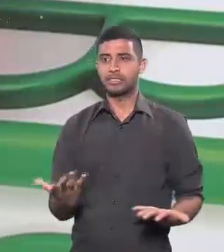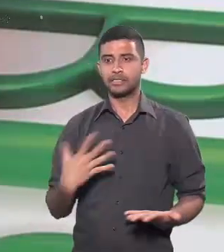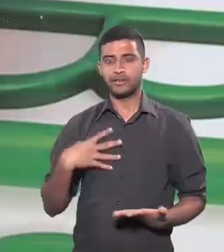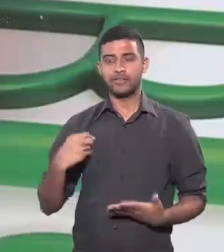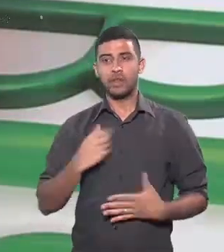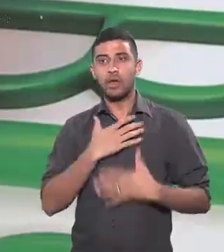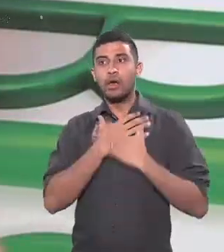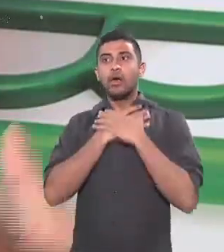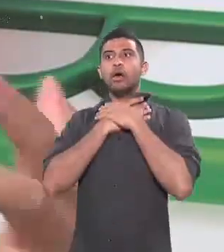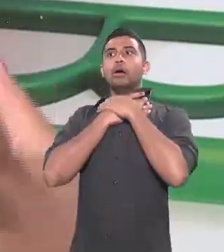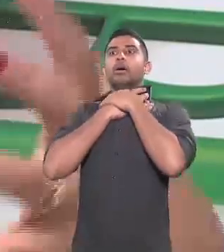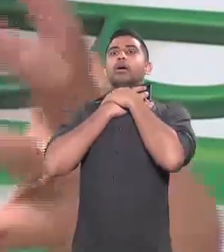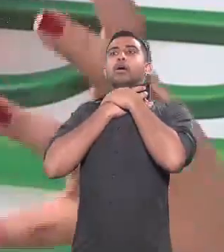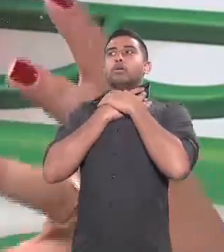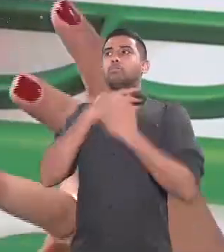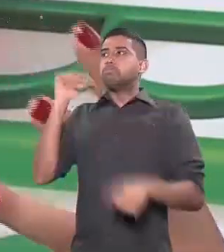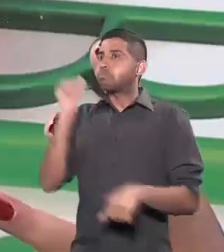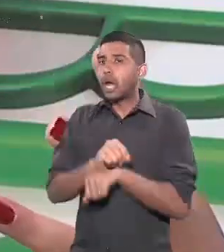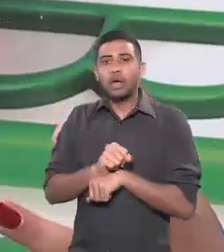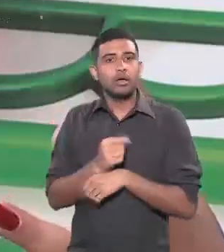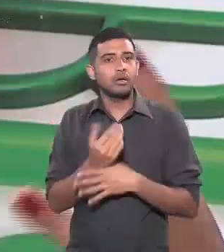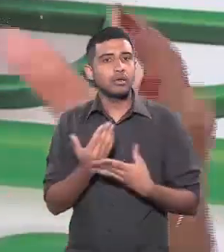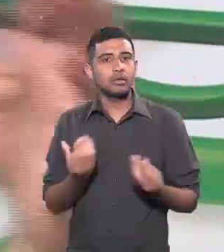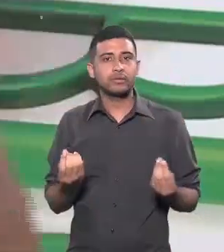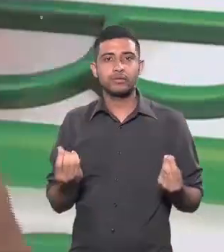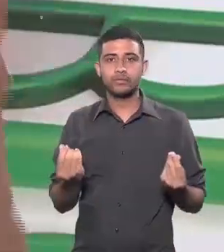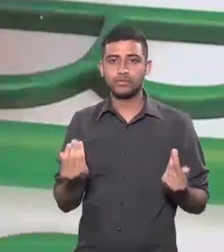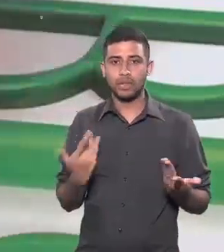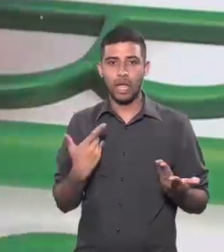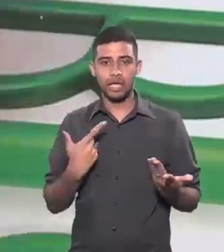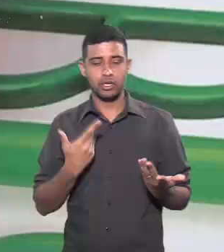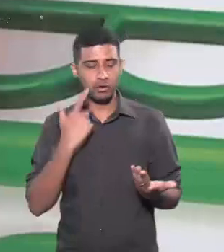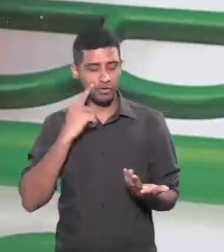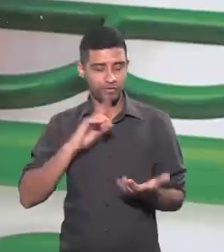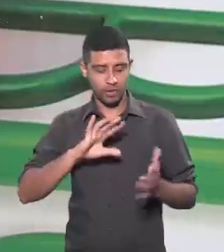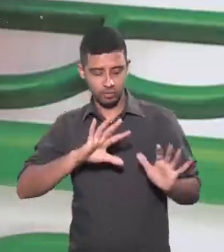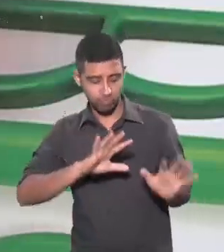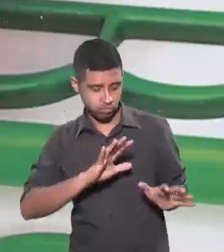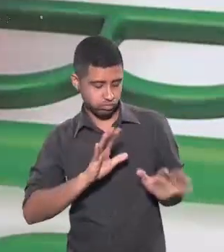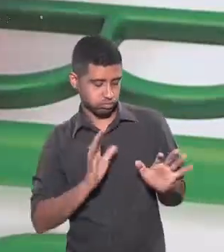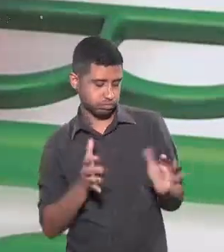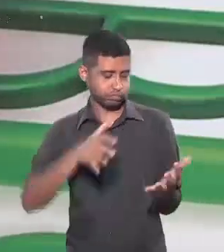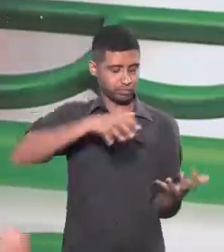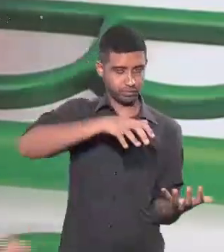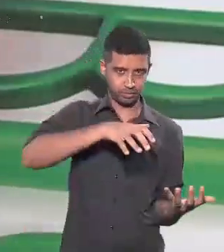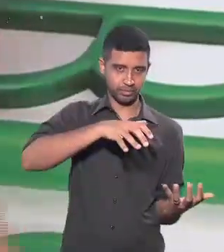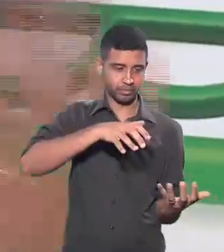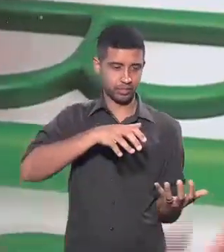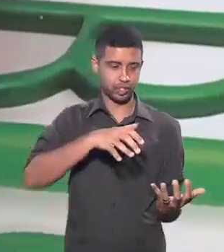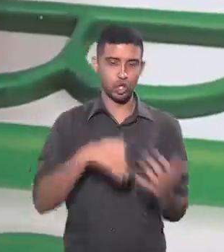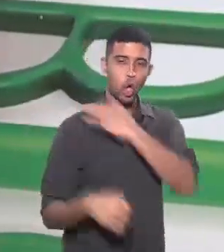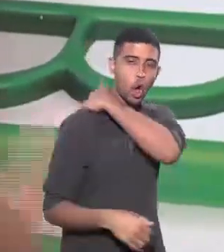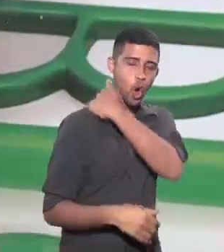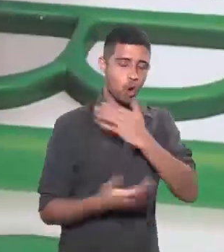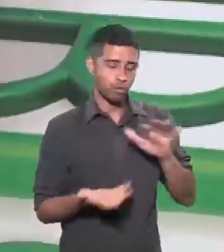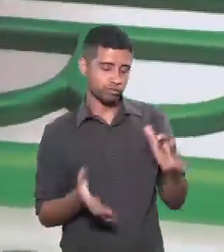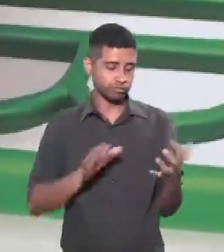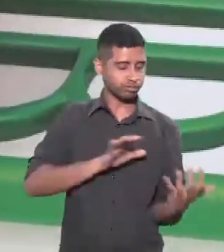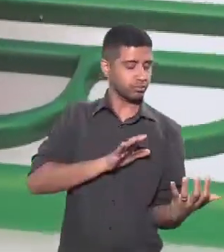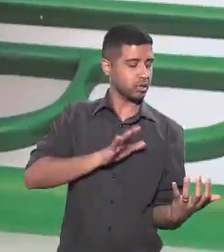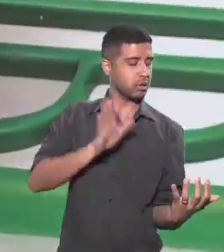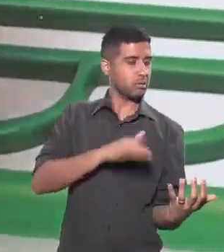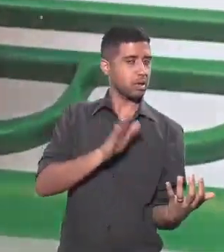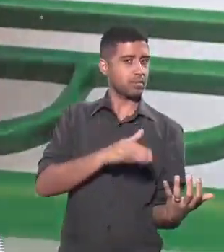ele fez parou de respirar. E aí eu tava virando ele para fazer a manobra, mas a minha mãe, vó de